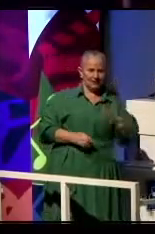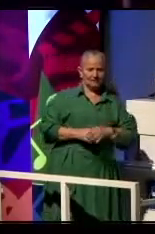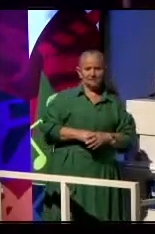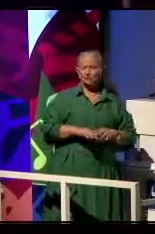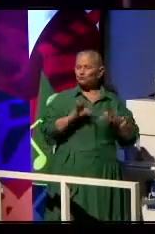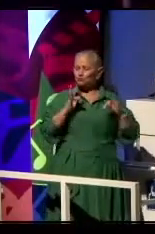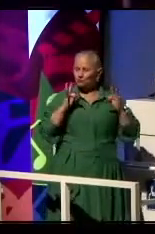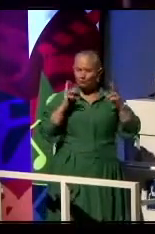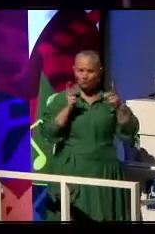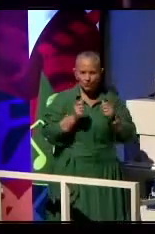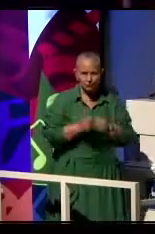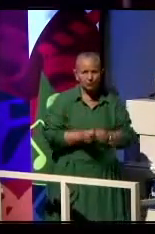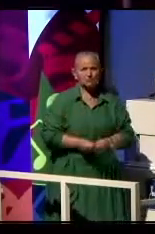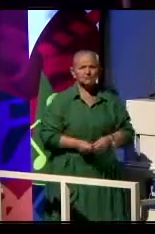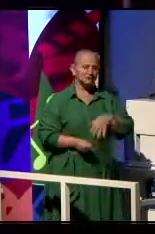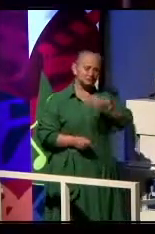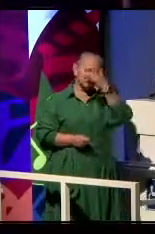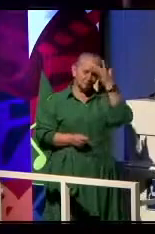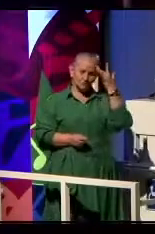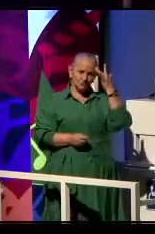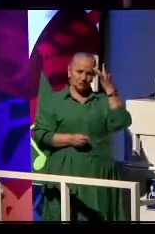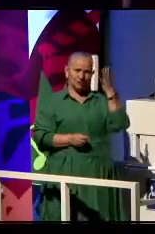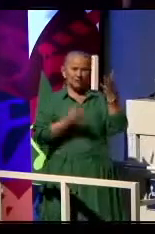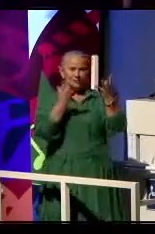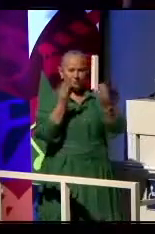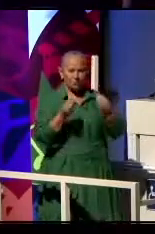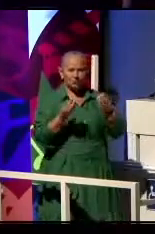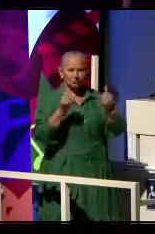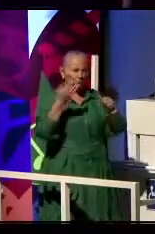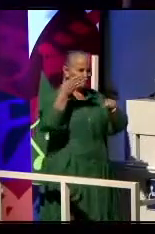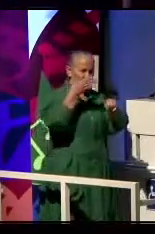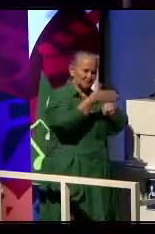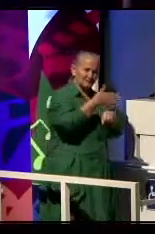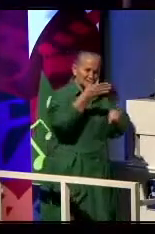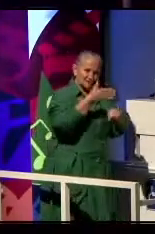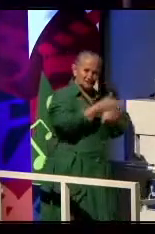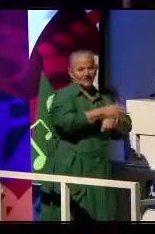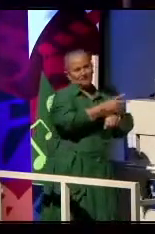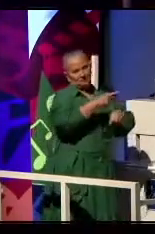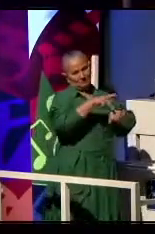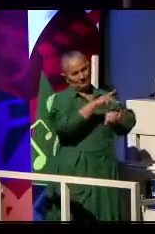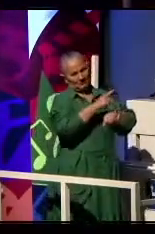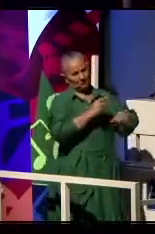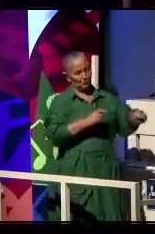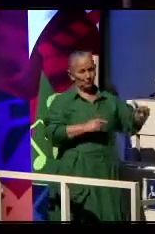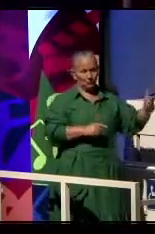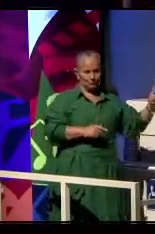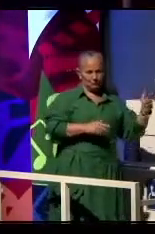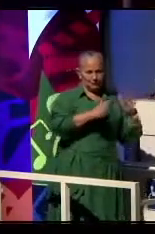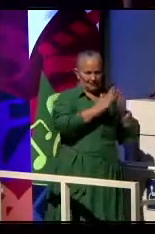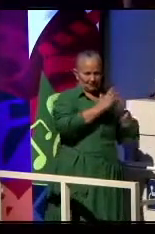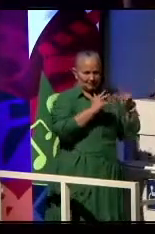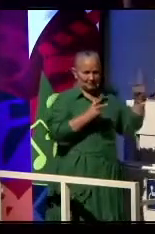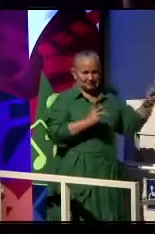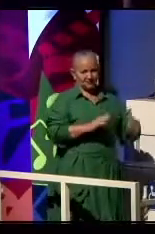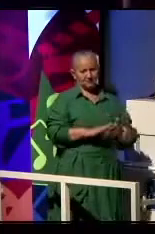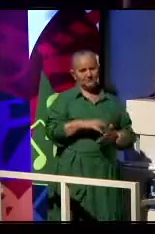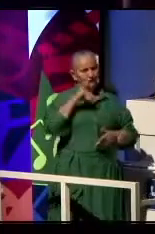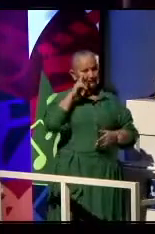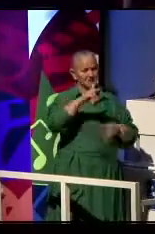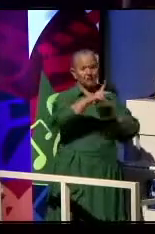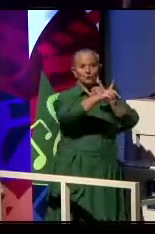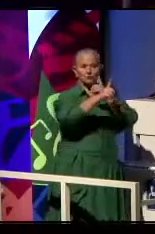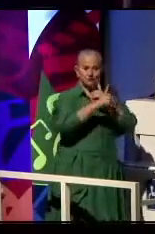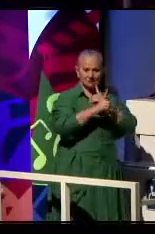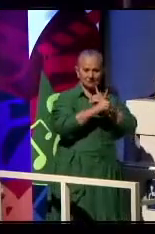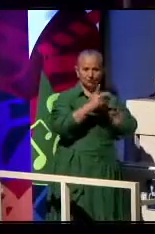né, os Ornelas, então ele vinha muito a Belo Horizonte, ia, né, muito para Belo Horizonte, para rever os amigos.